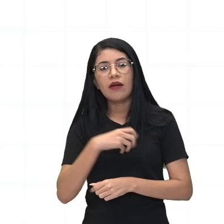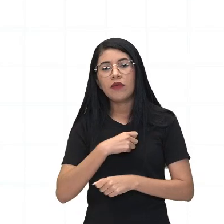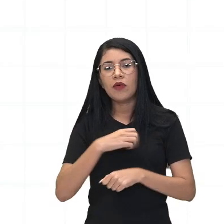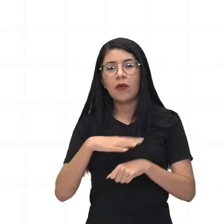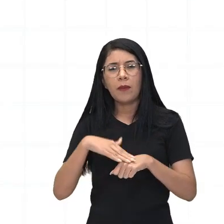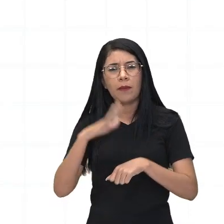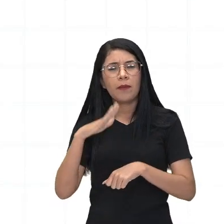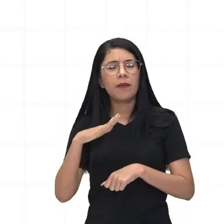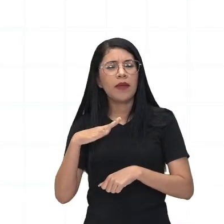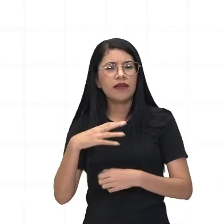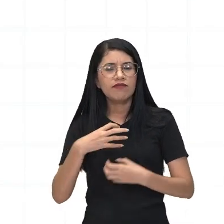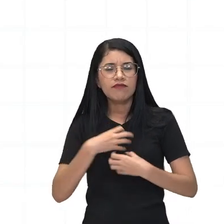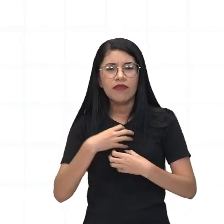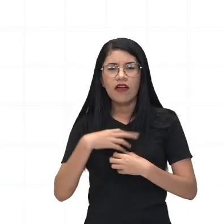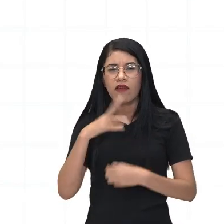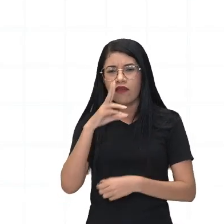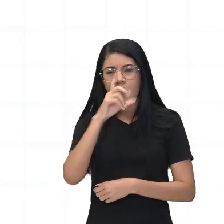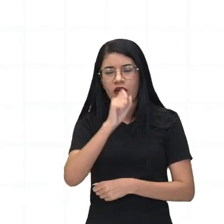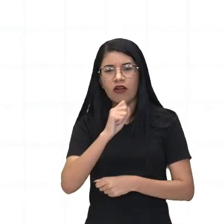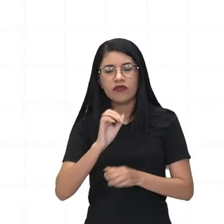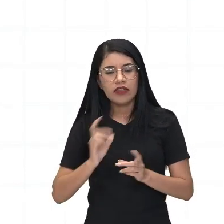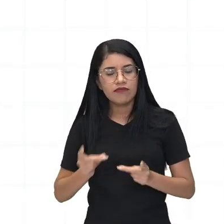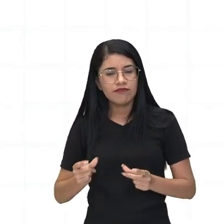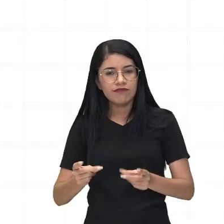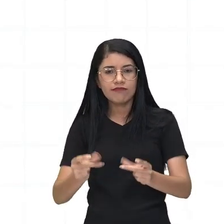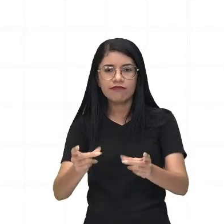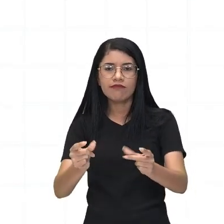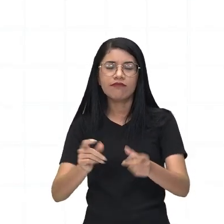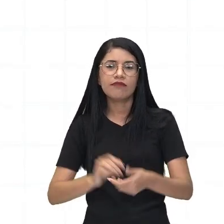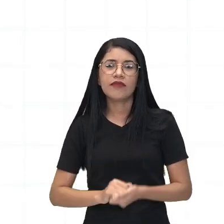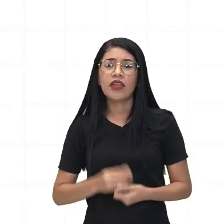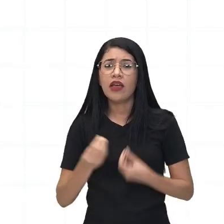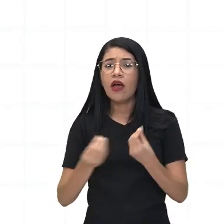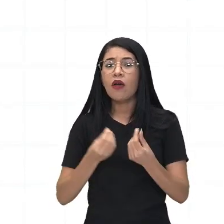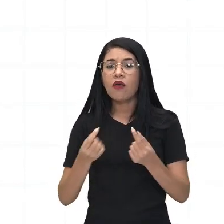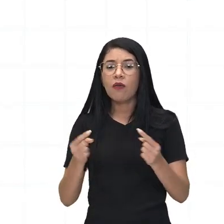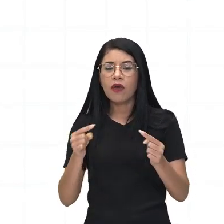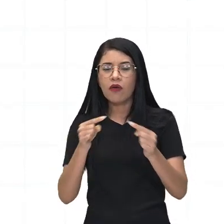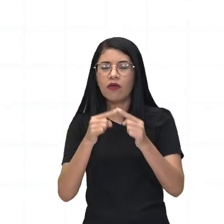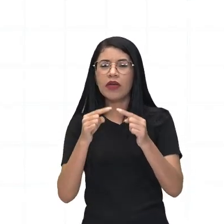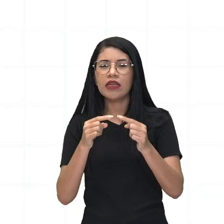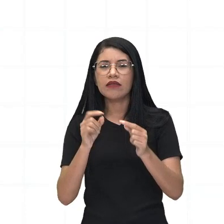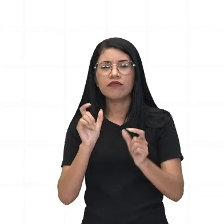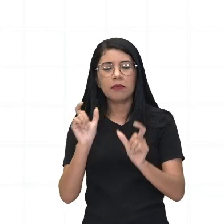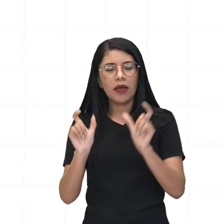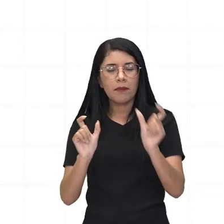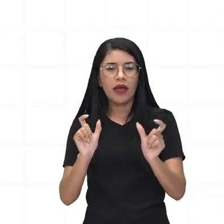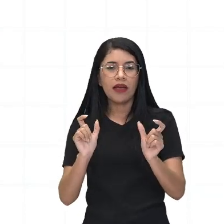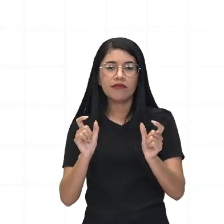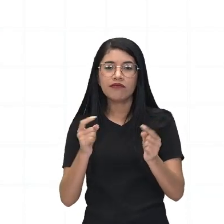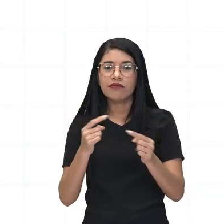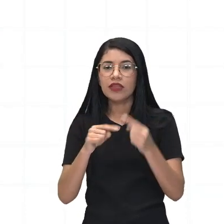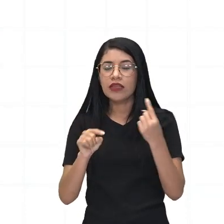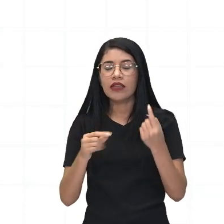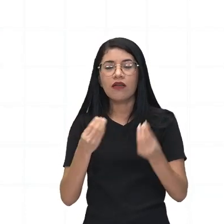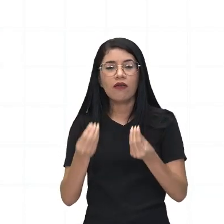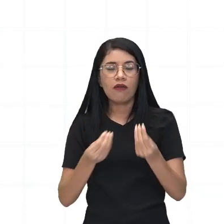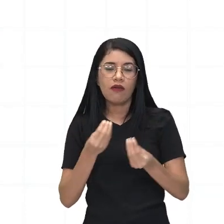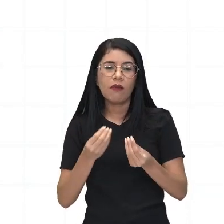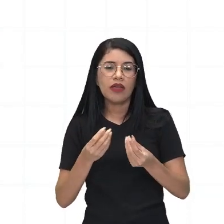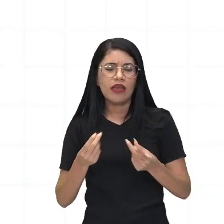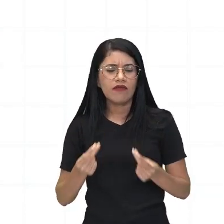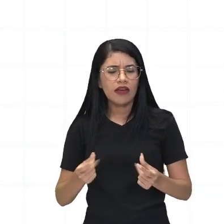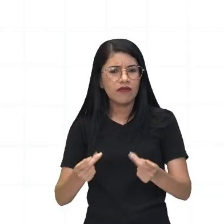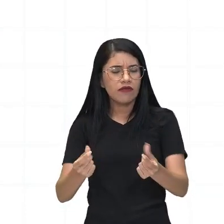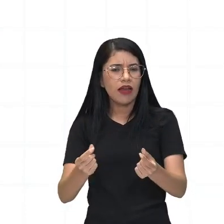sentimentos, vai ser infinito. Como ele aproxima essas duas ideias? de maneira ilógica, né? Ser infinito e